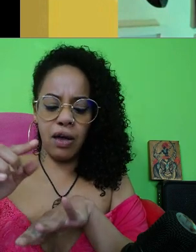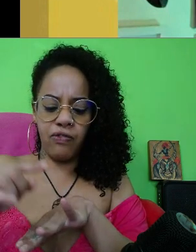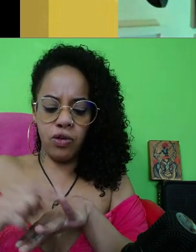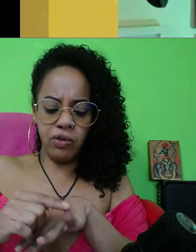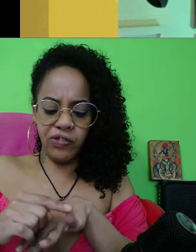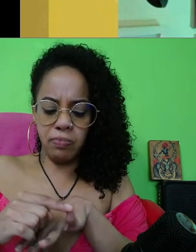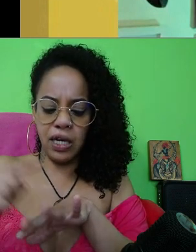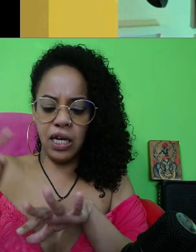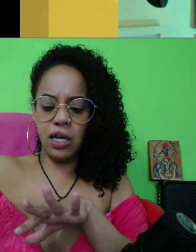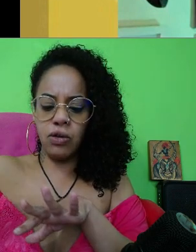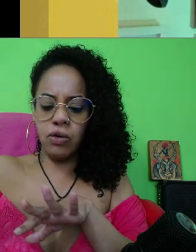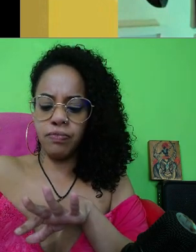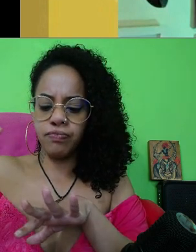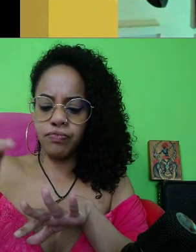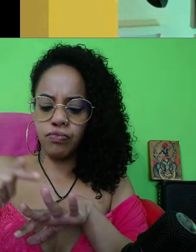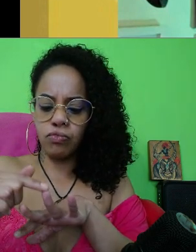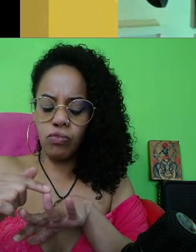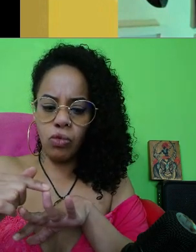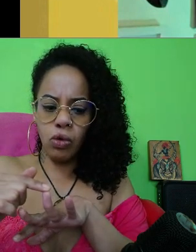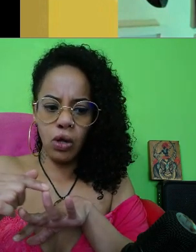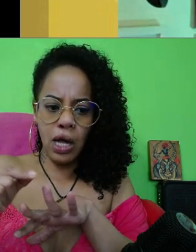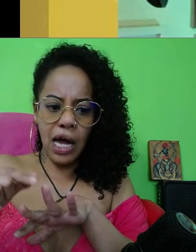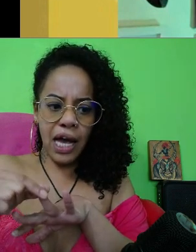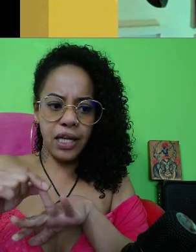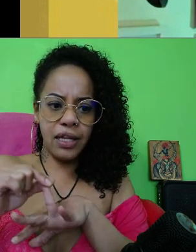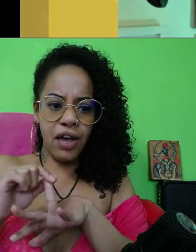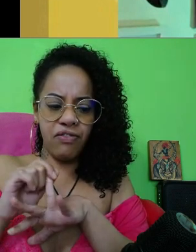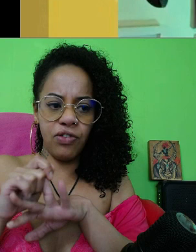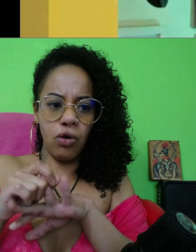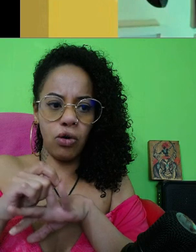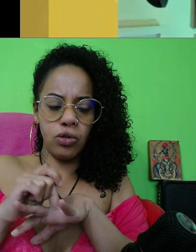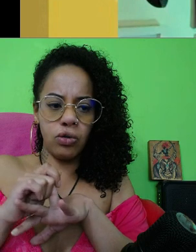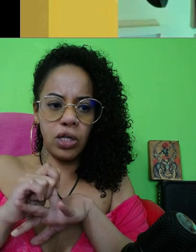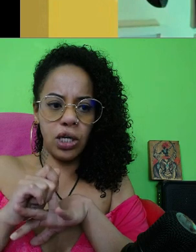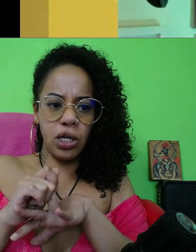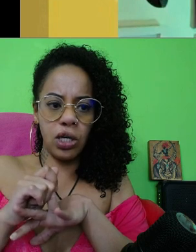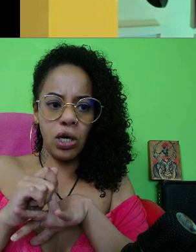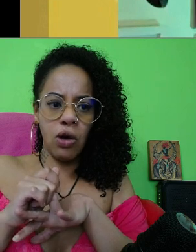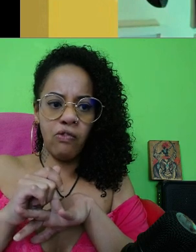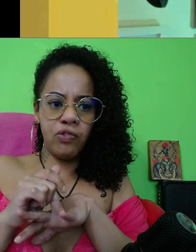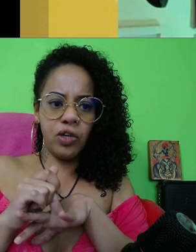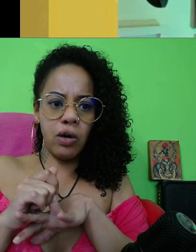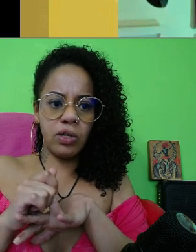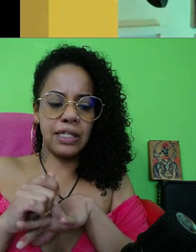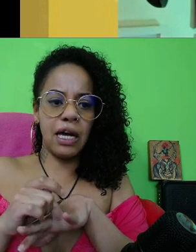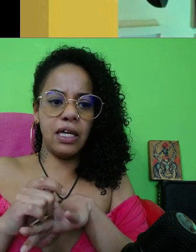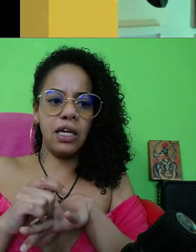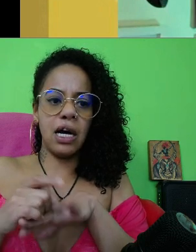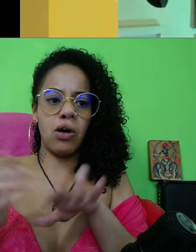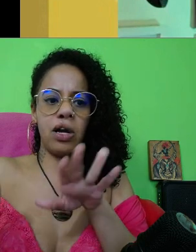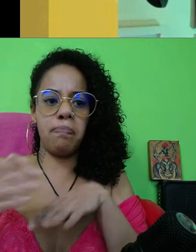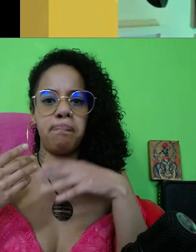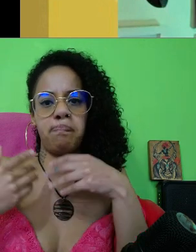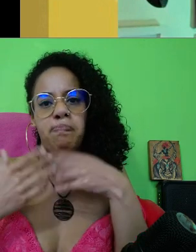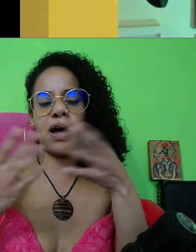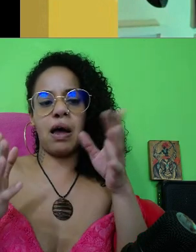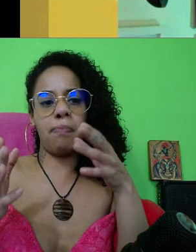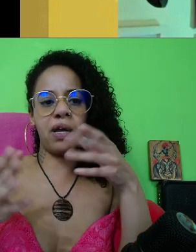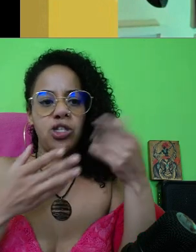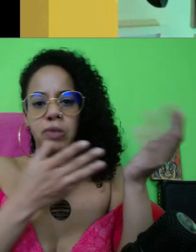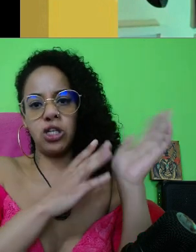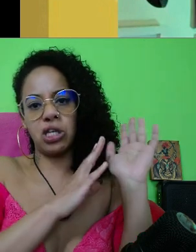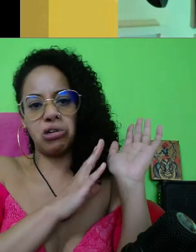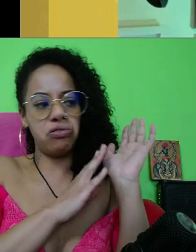foi um que foi banido aí teve outro que fui eu que saí agora